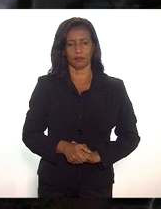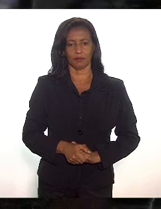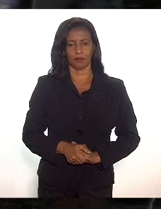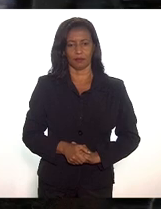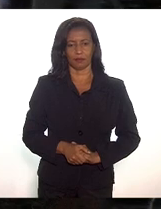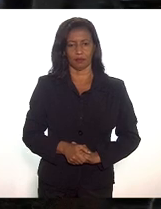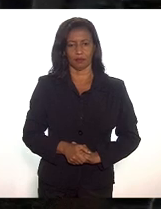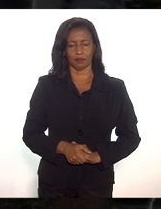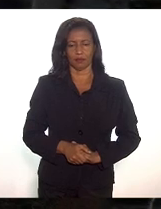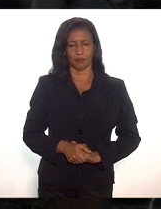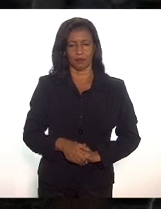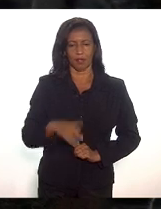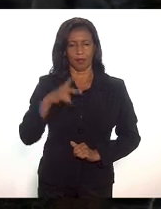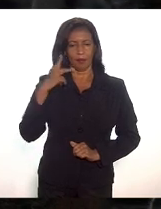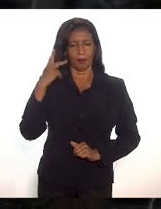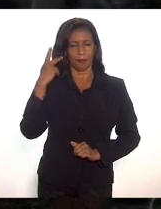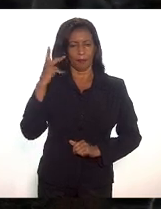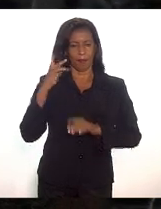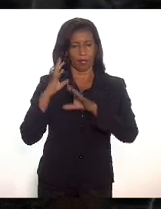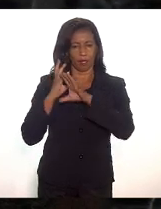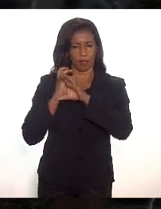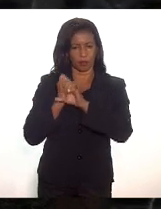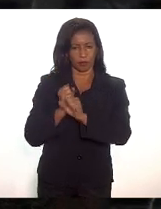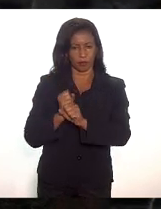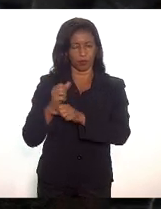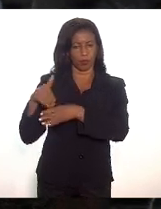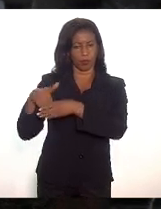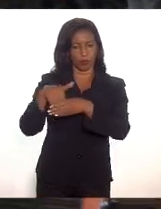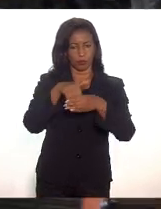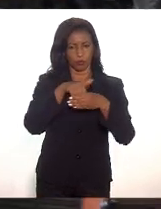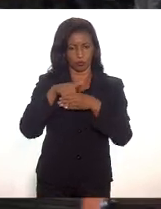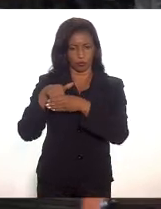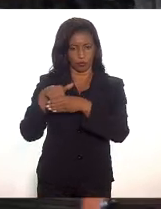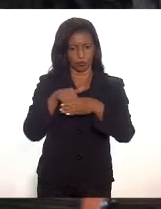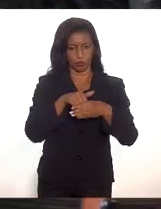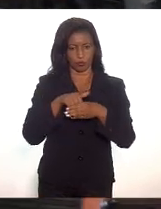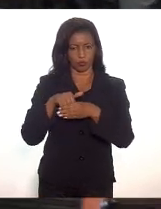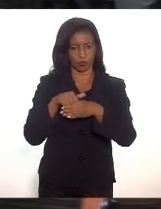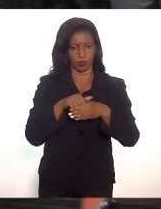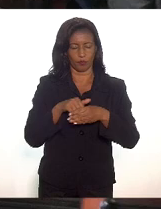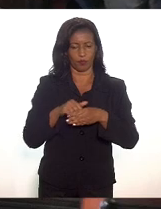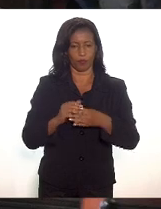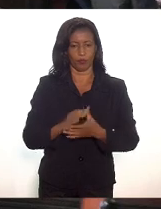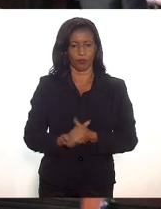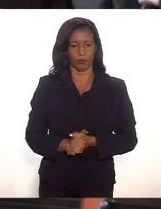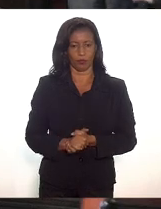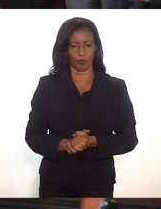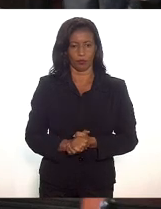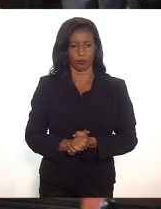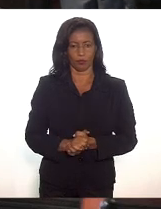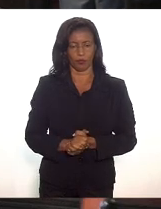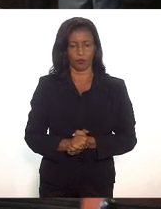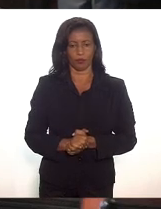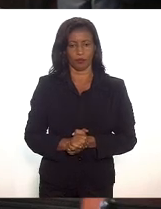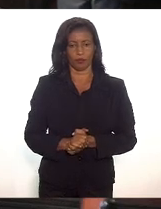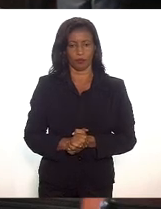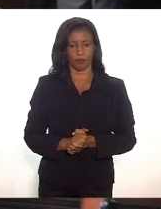Para a declaração de votos, estão inscritos. Declaração de votos. Deputada, estão inscritos. Já havia um pedido de inscrição,